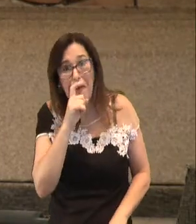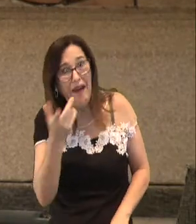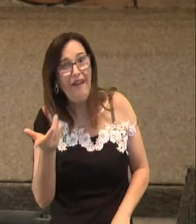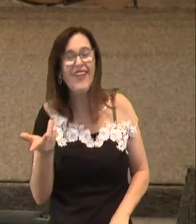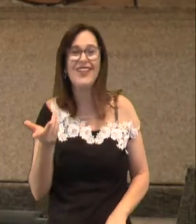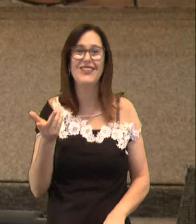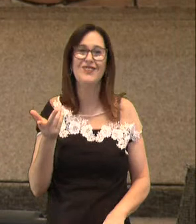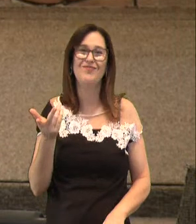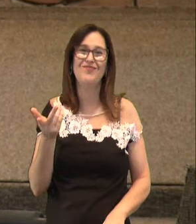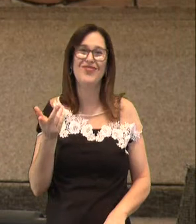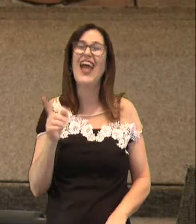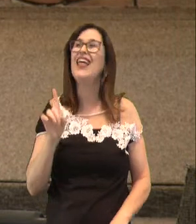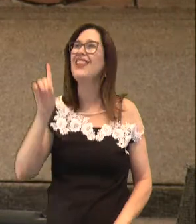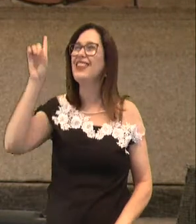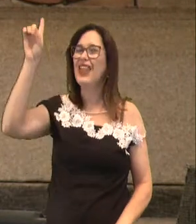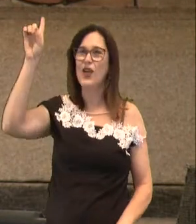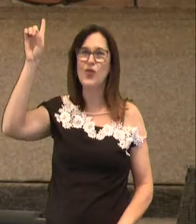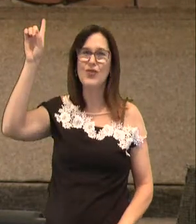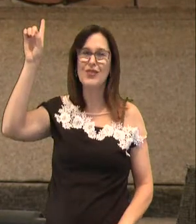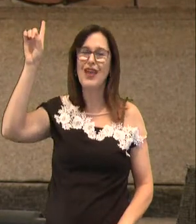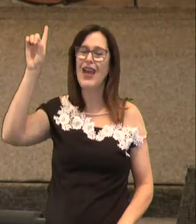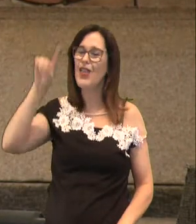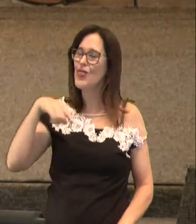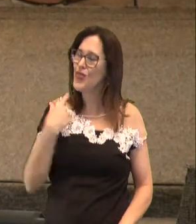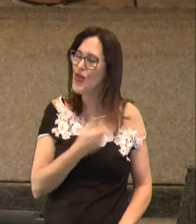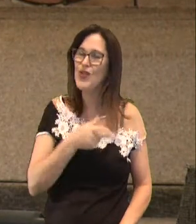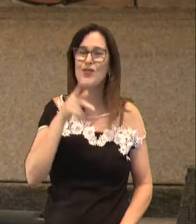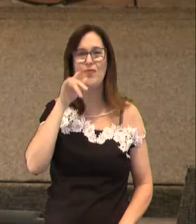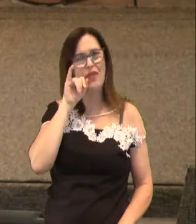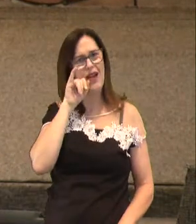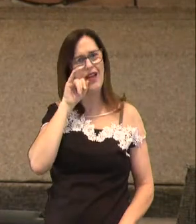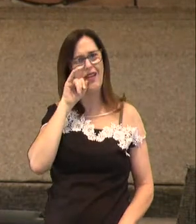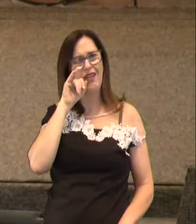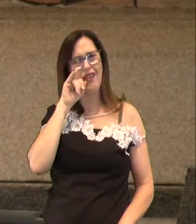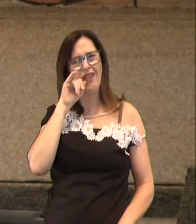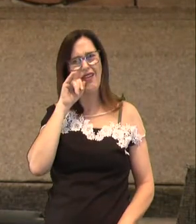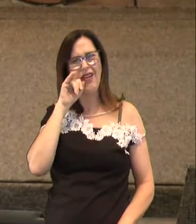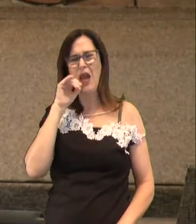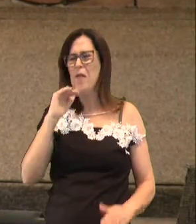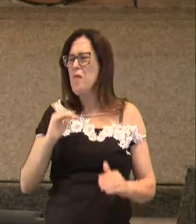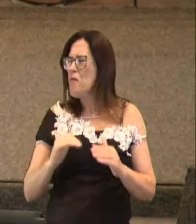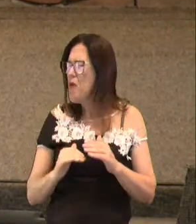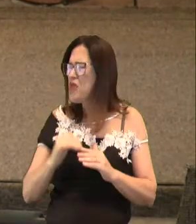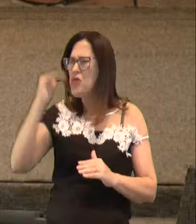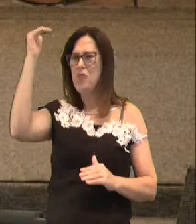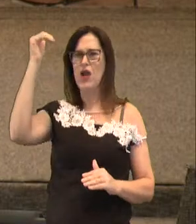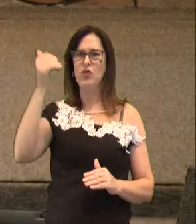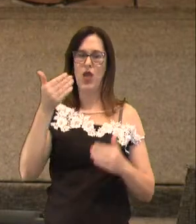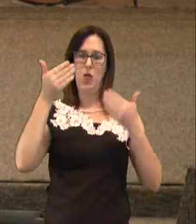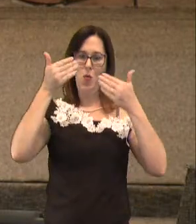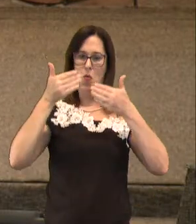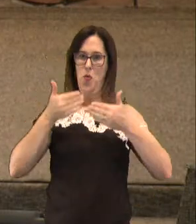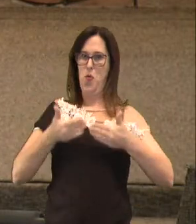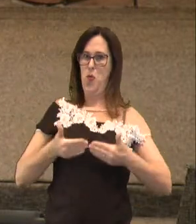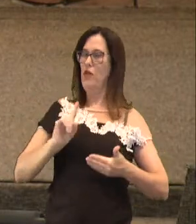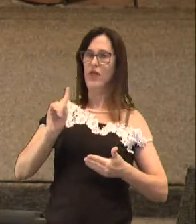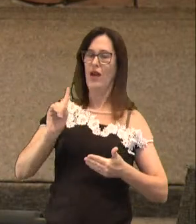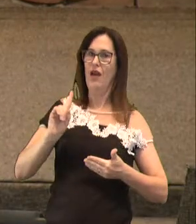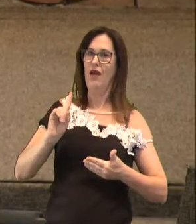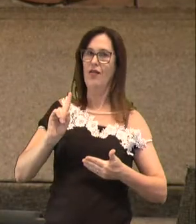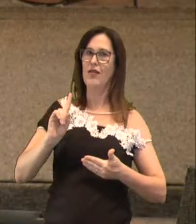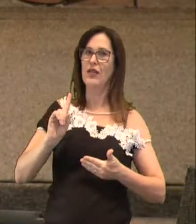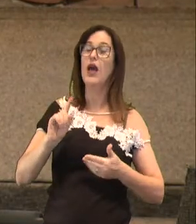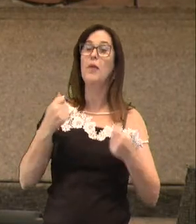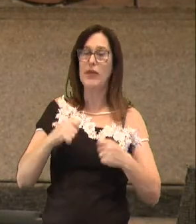toda formalidade e solenidade. Nosso relacionamento e nossa conversa com Deus precisa ser respeitosa